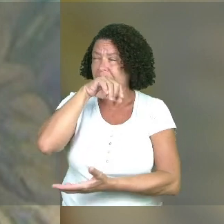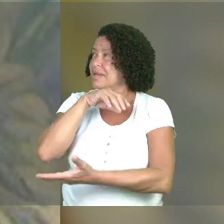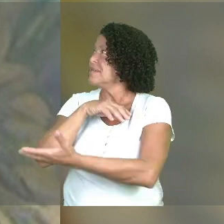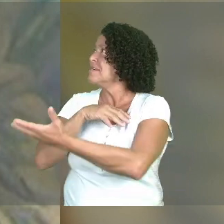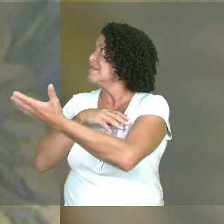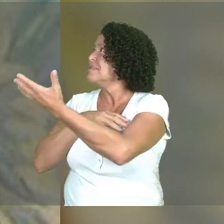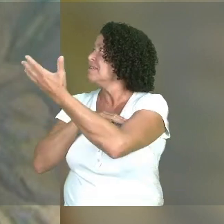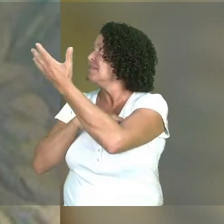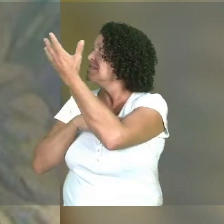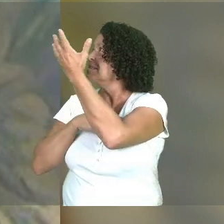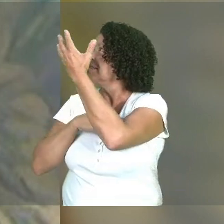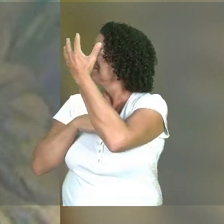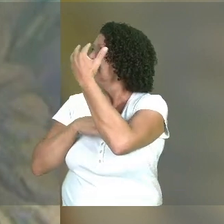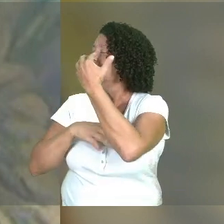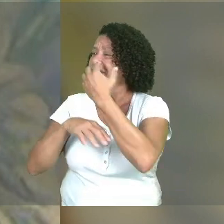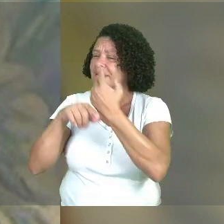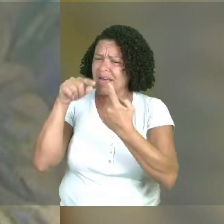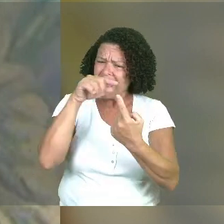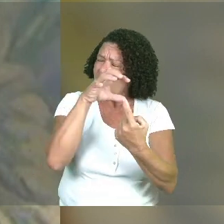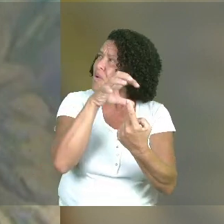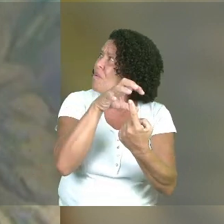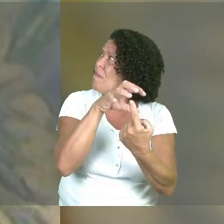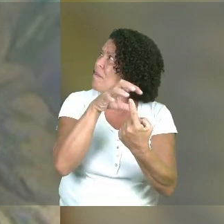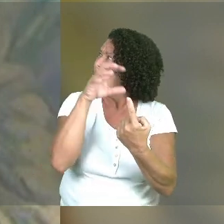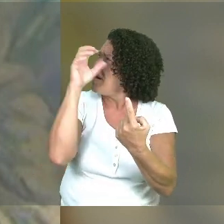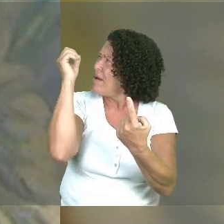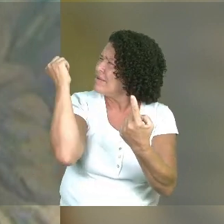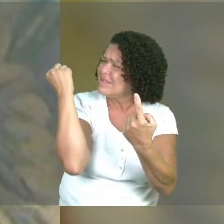dai ao culpado o arrependimento,